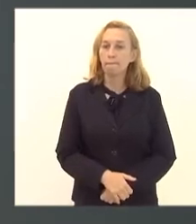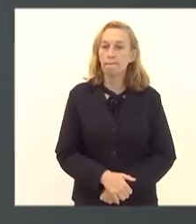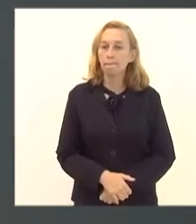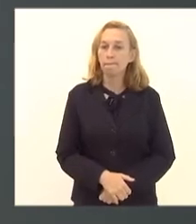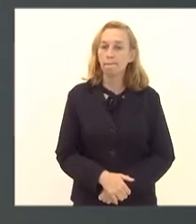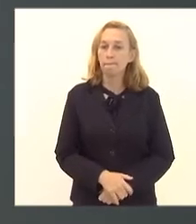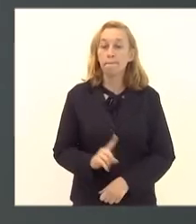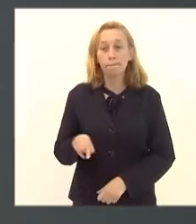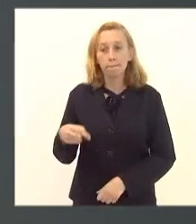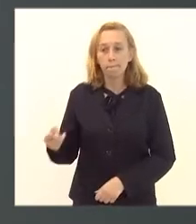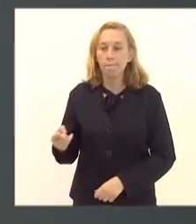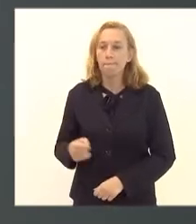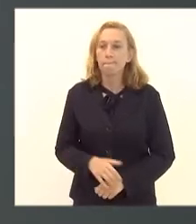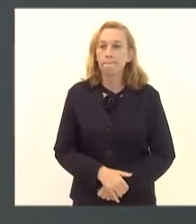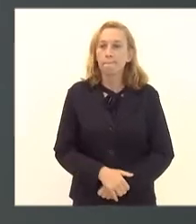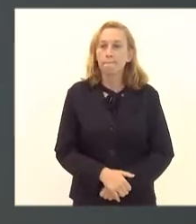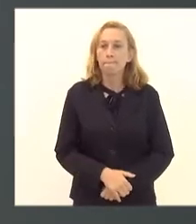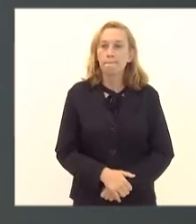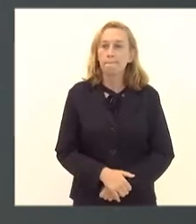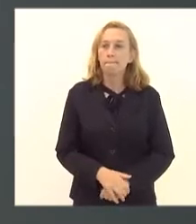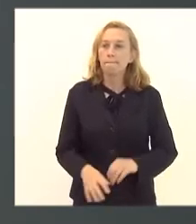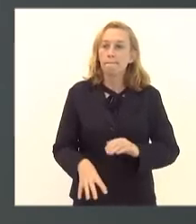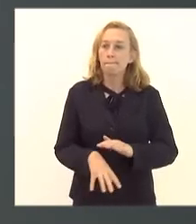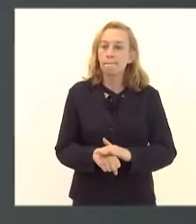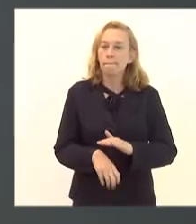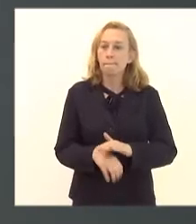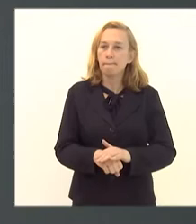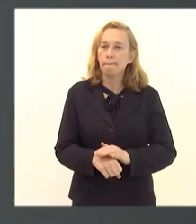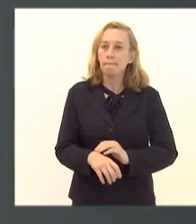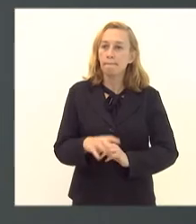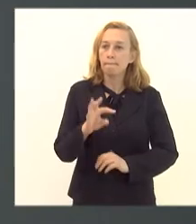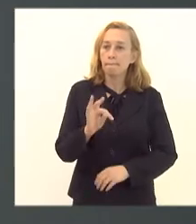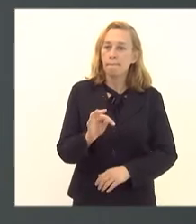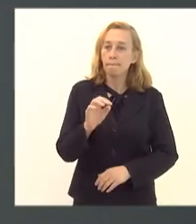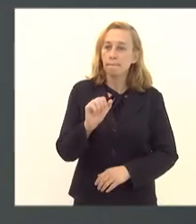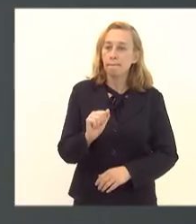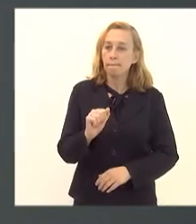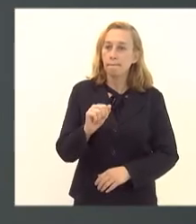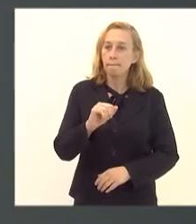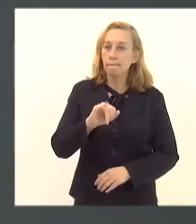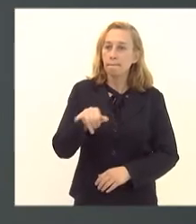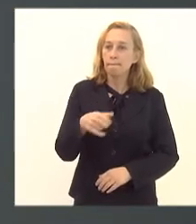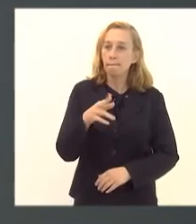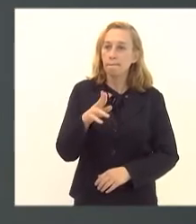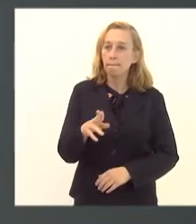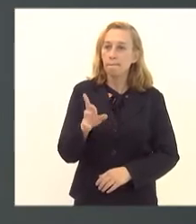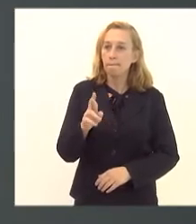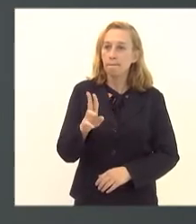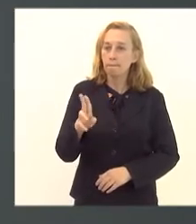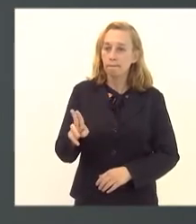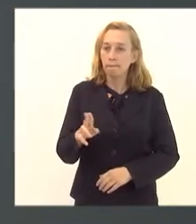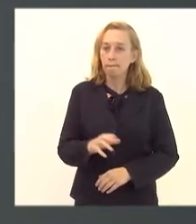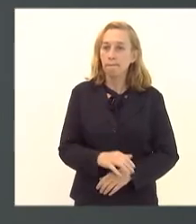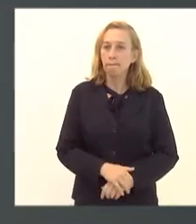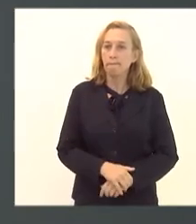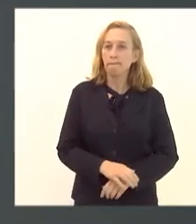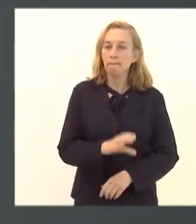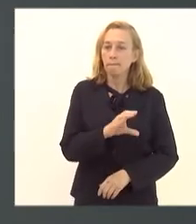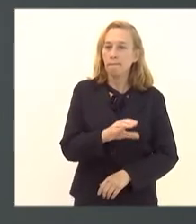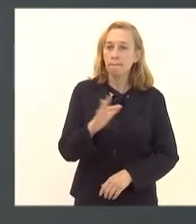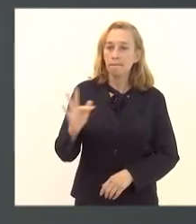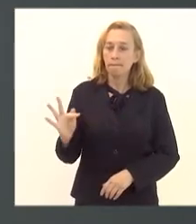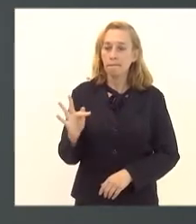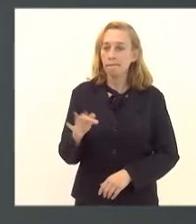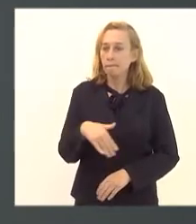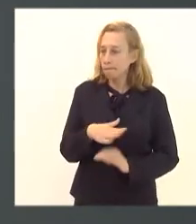O próximo é a dragagem de manutenção do canal do Itajuru, em Cabo Frio, né? Ali todo mundo deve